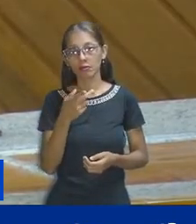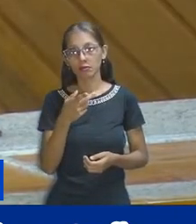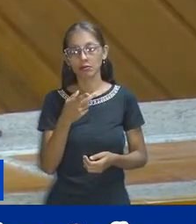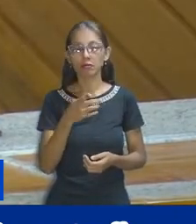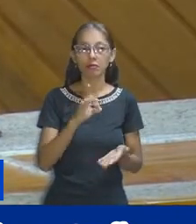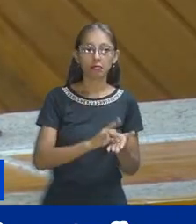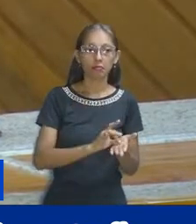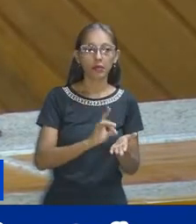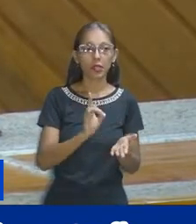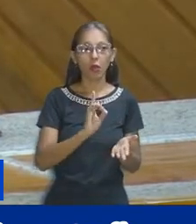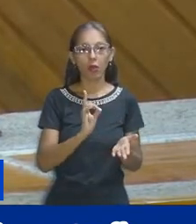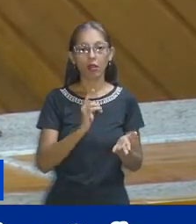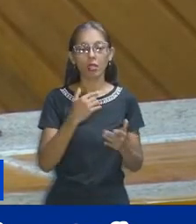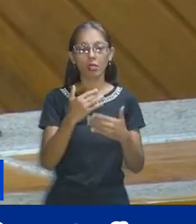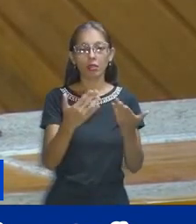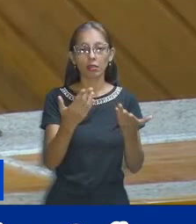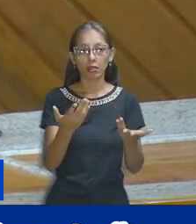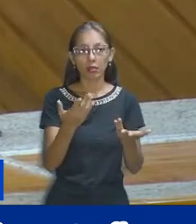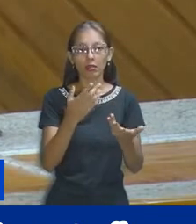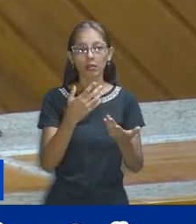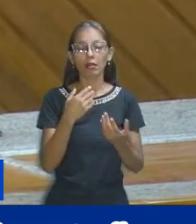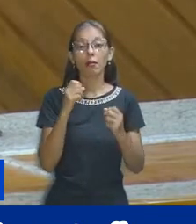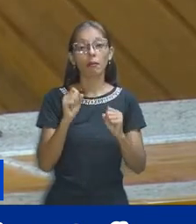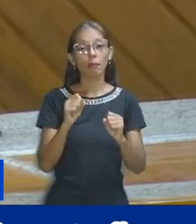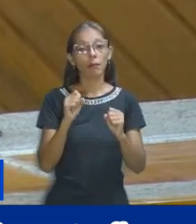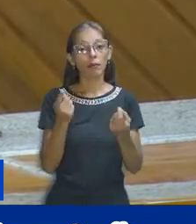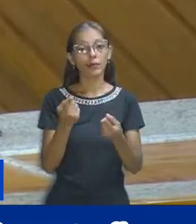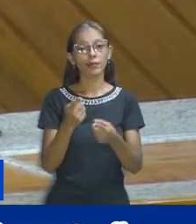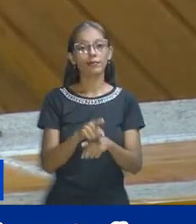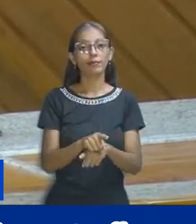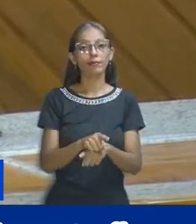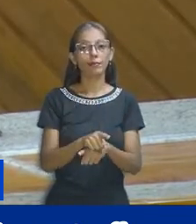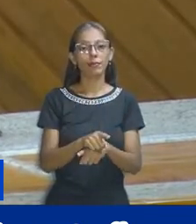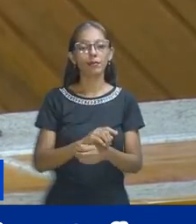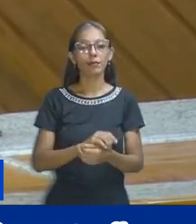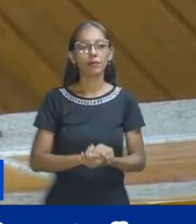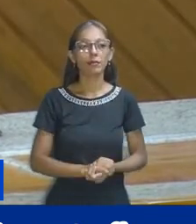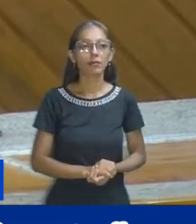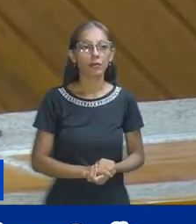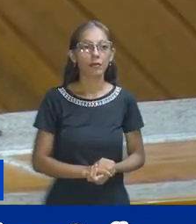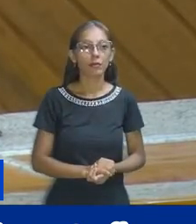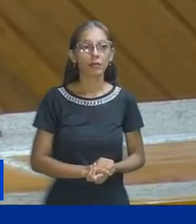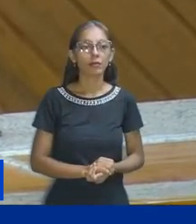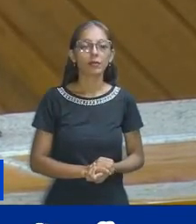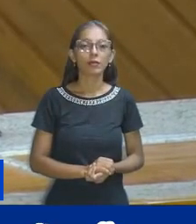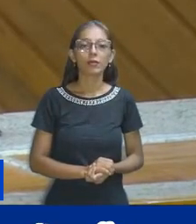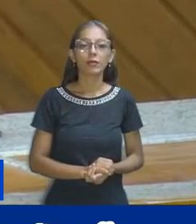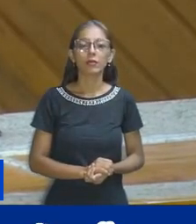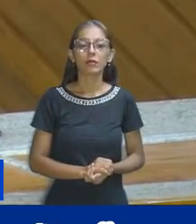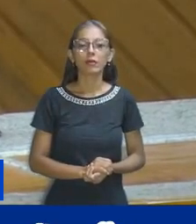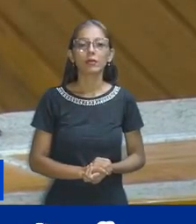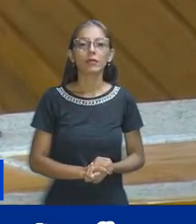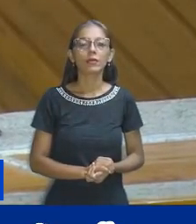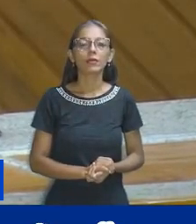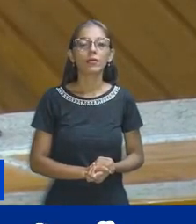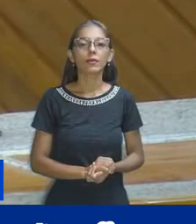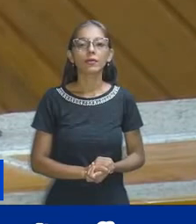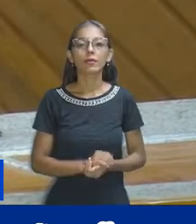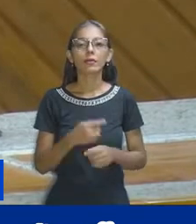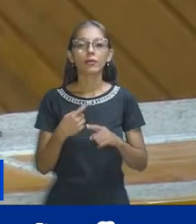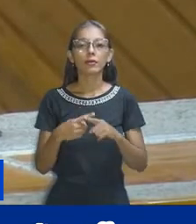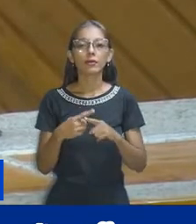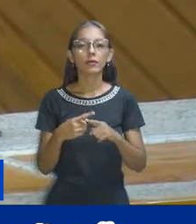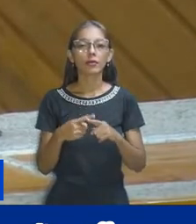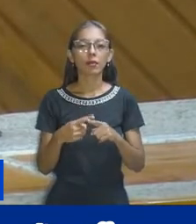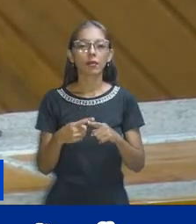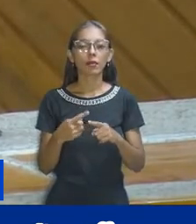motivo, e poderia encontrar contradições, e aí que permitisse uma fundamentação. Porque, na verdade, quando